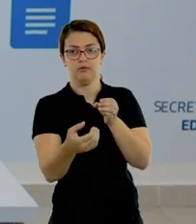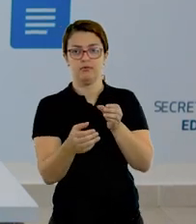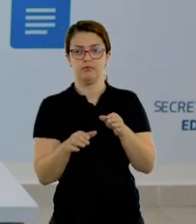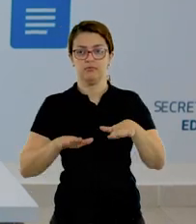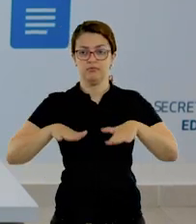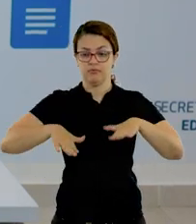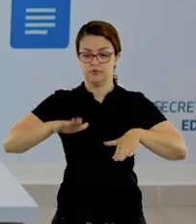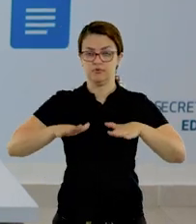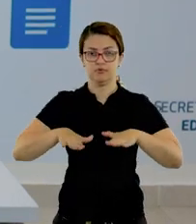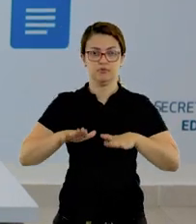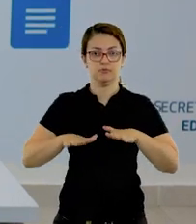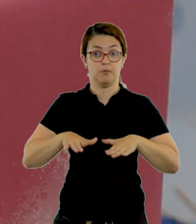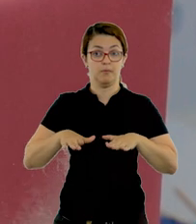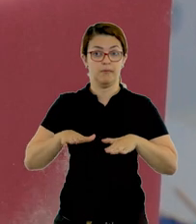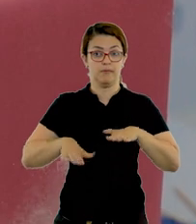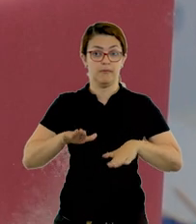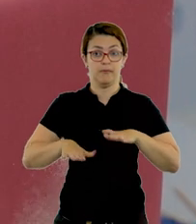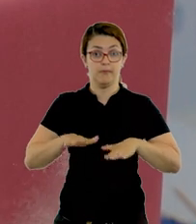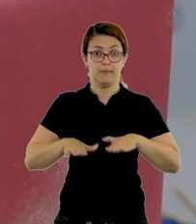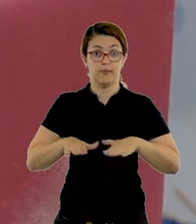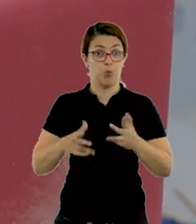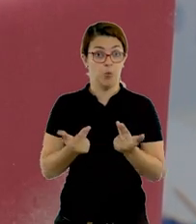você vai bater dessa maneira.